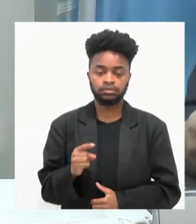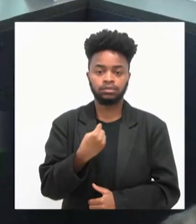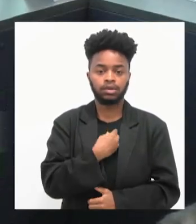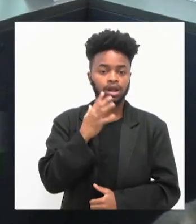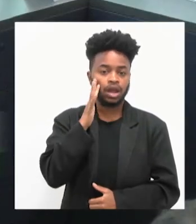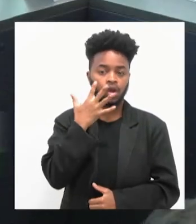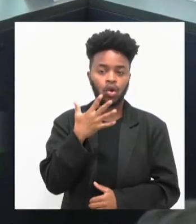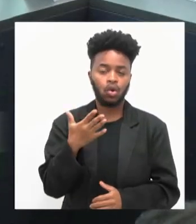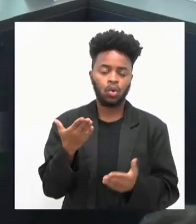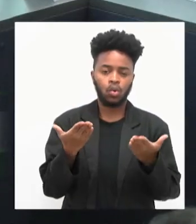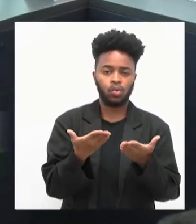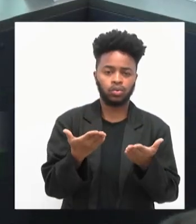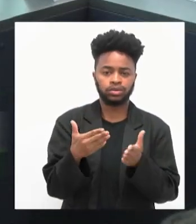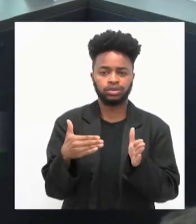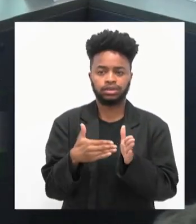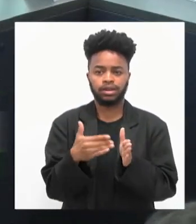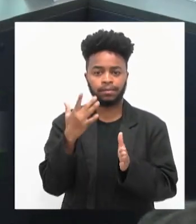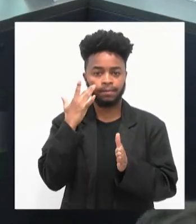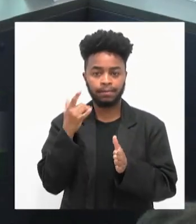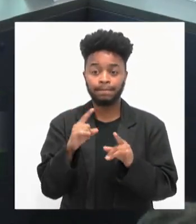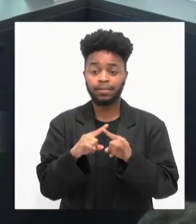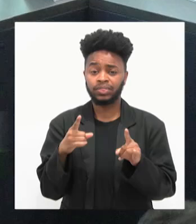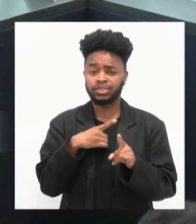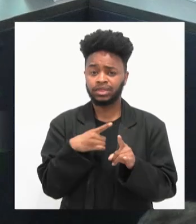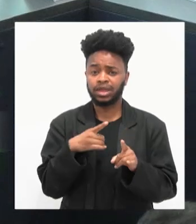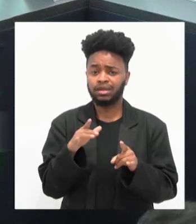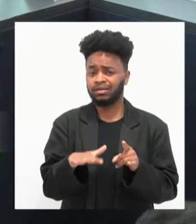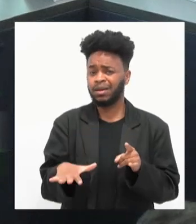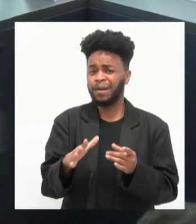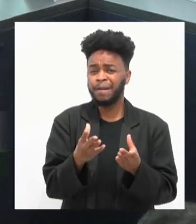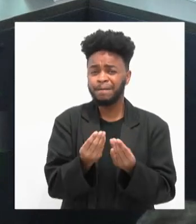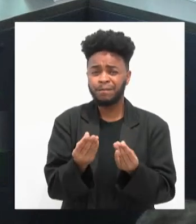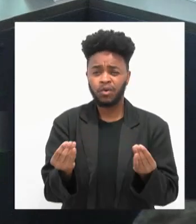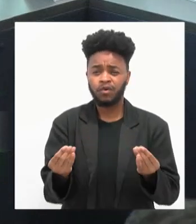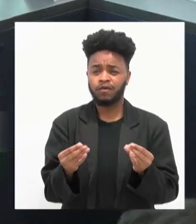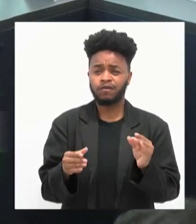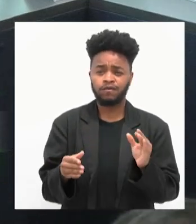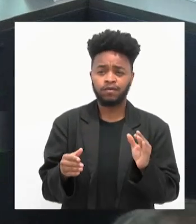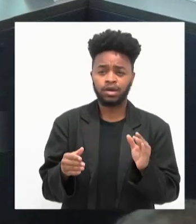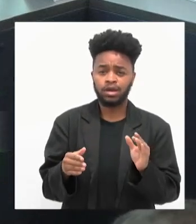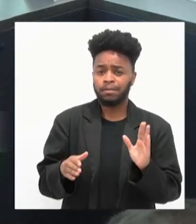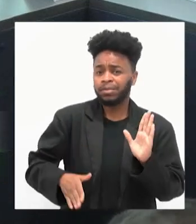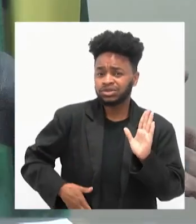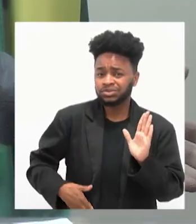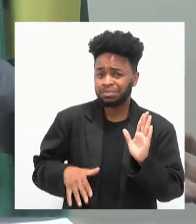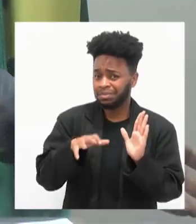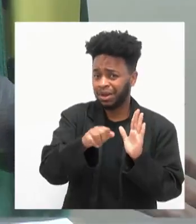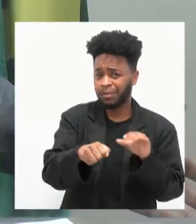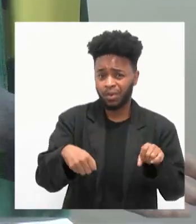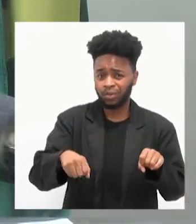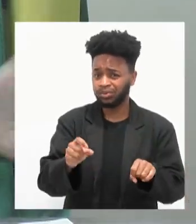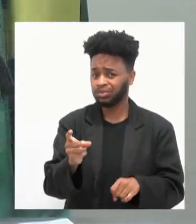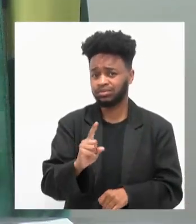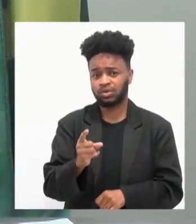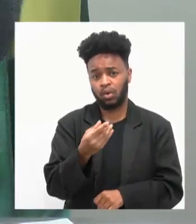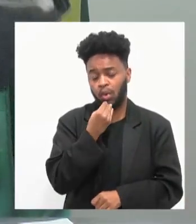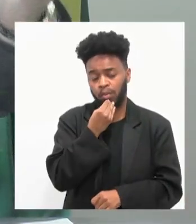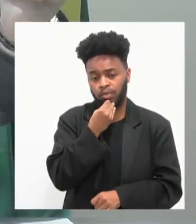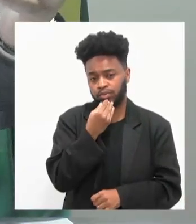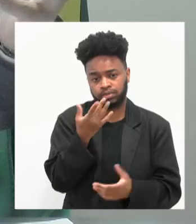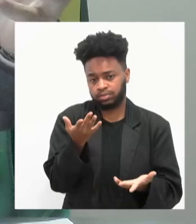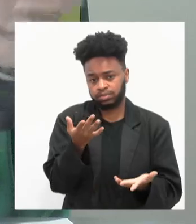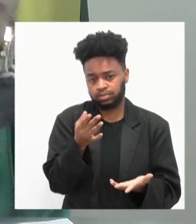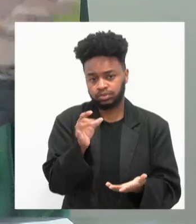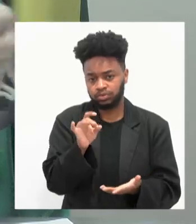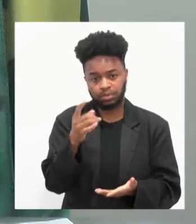nas fiscalizações, nós encontramos o pátio cheio. Marginal, vagabundo, traficante, não vai lá retirar a moto nunca, gente. Pelo amor de Deus, é só parar pra pensar,